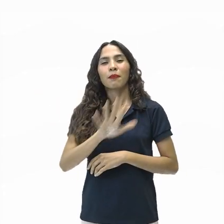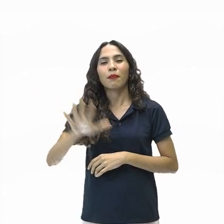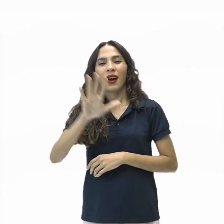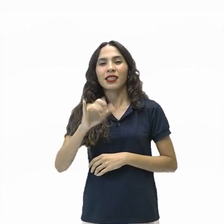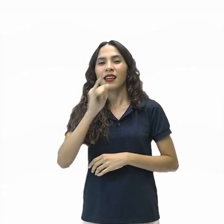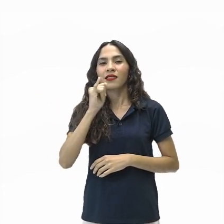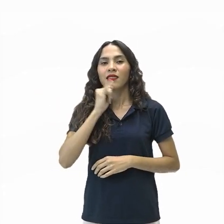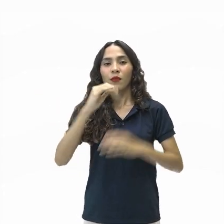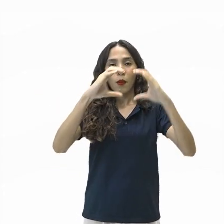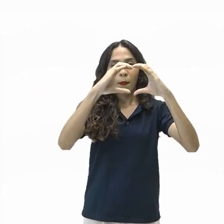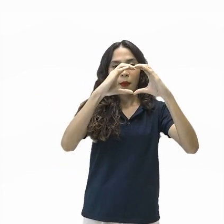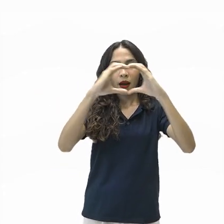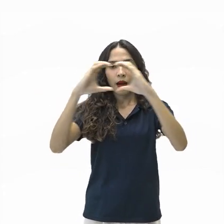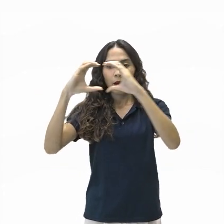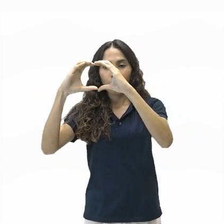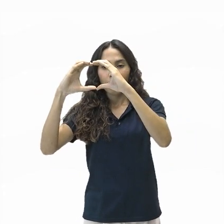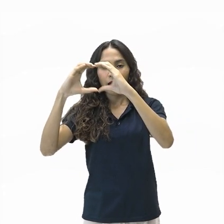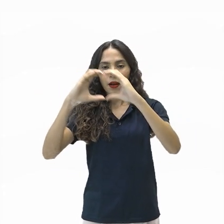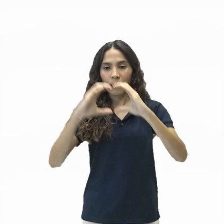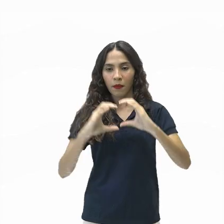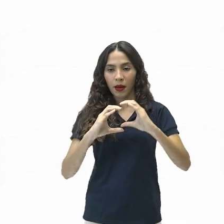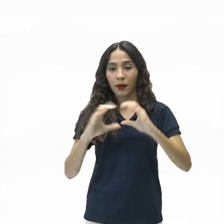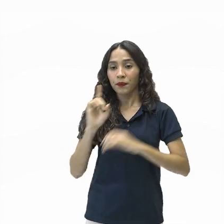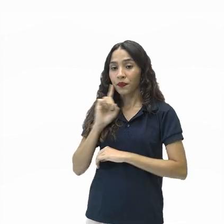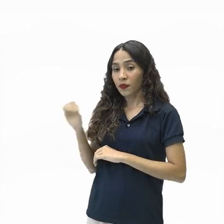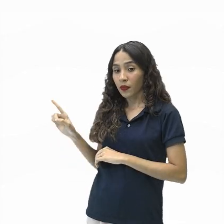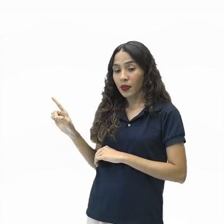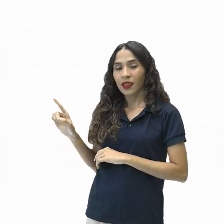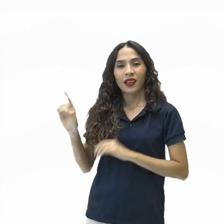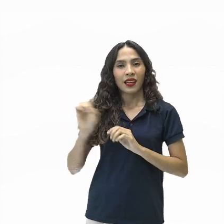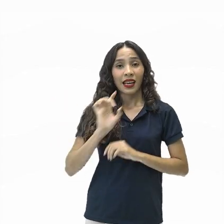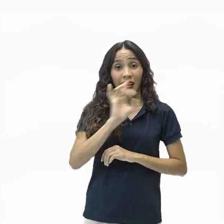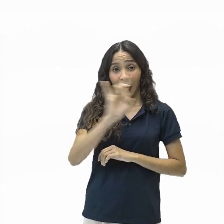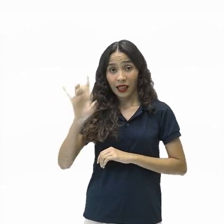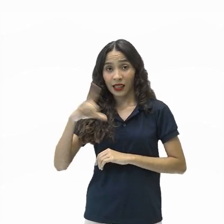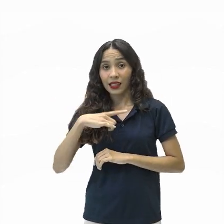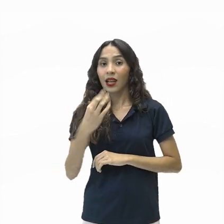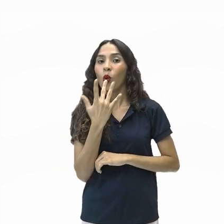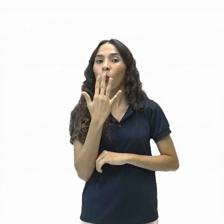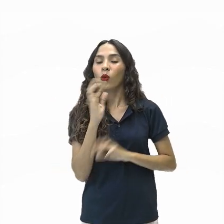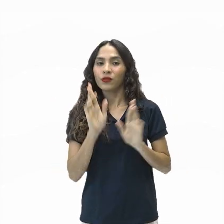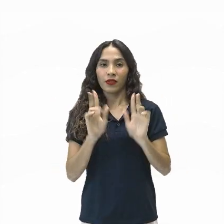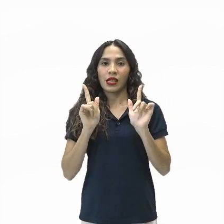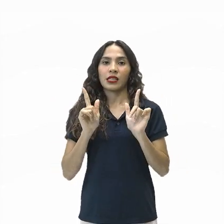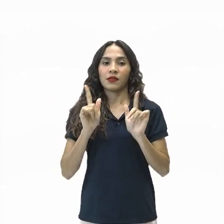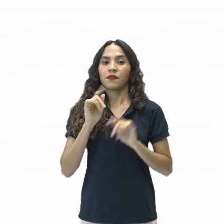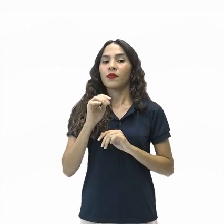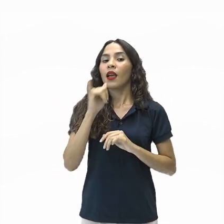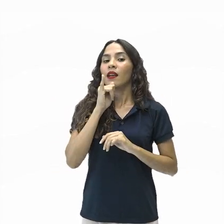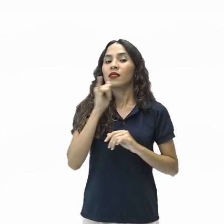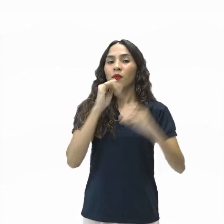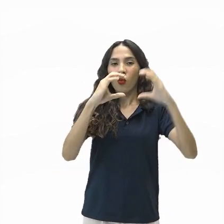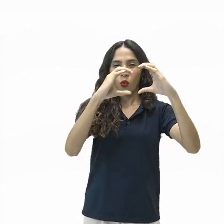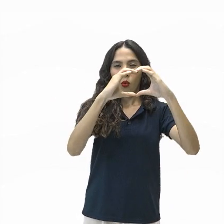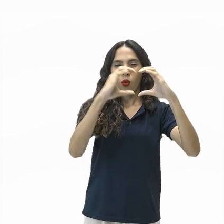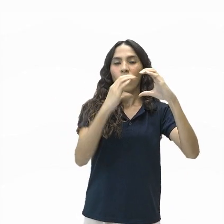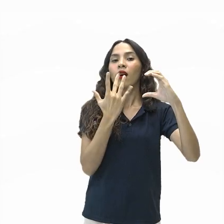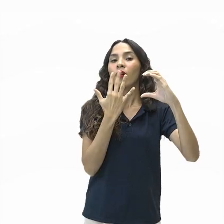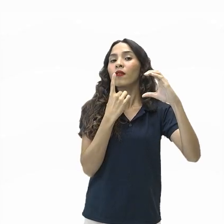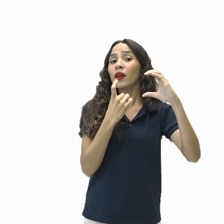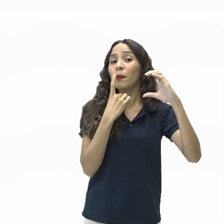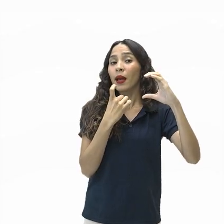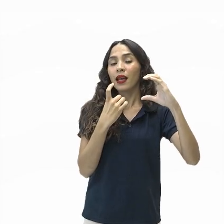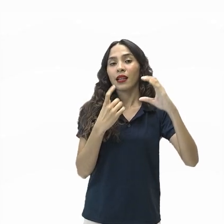3 círculos. Cada círculo tem uma cor diferente. Lá em cima eu tenho um círculo